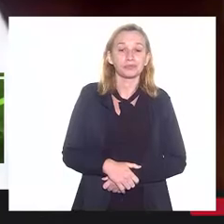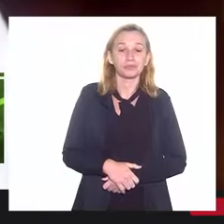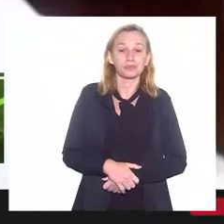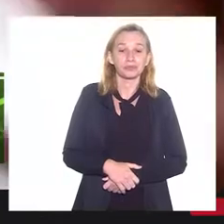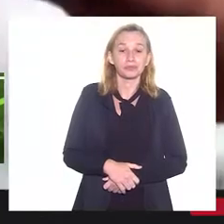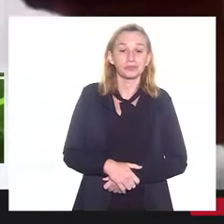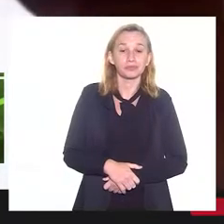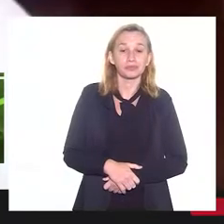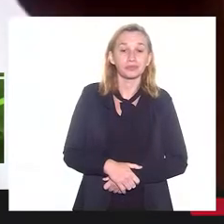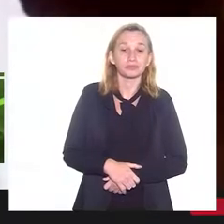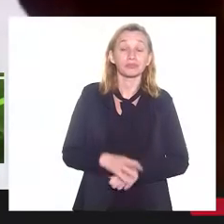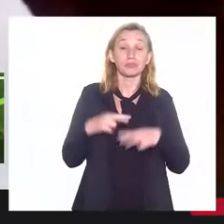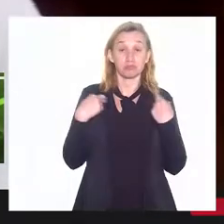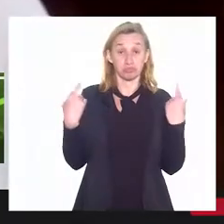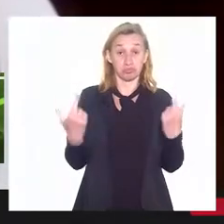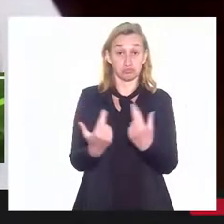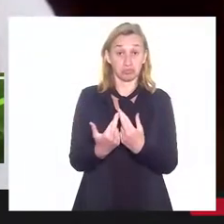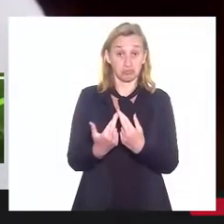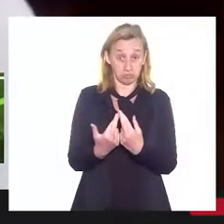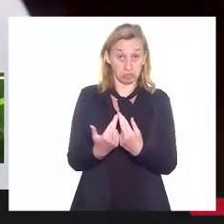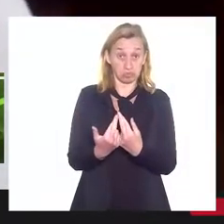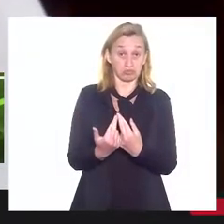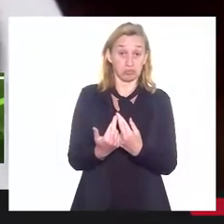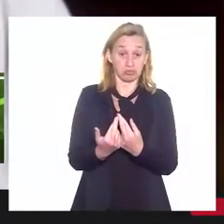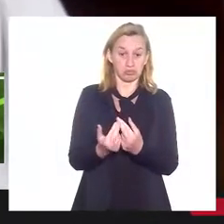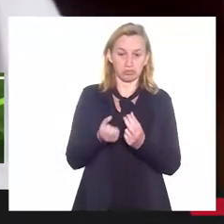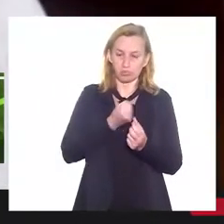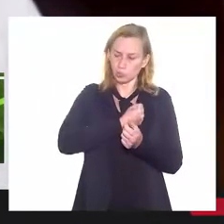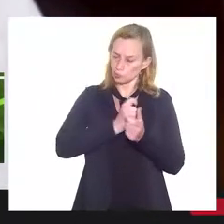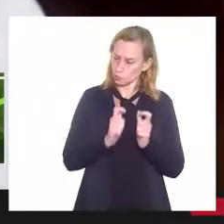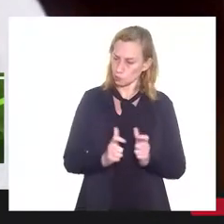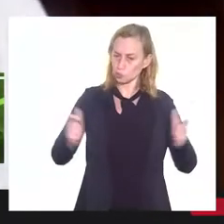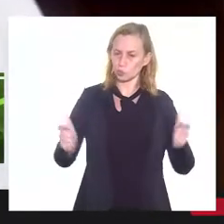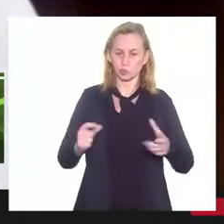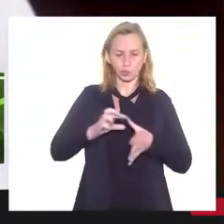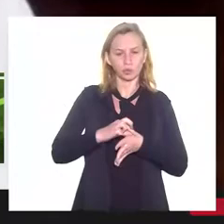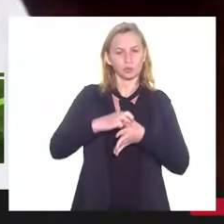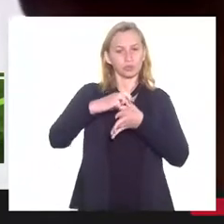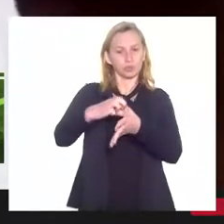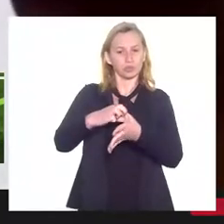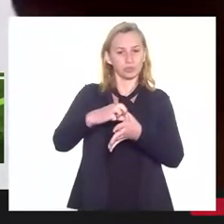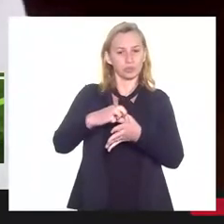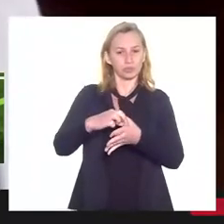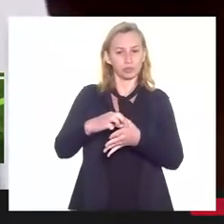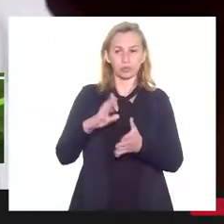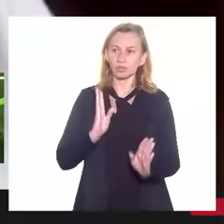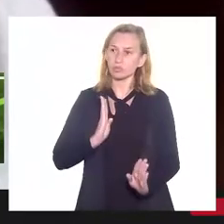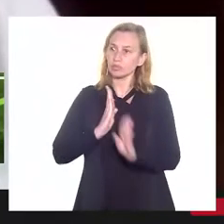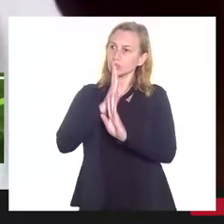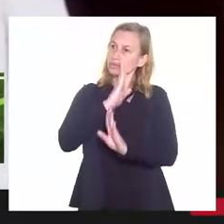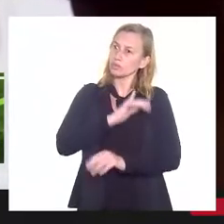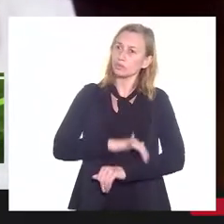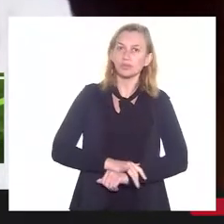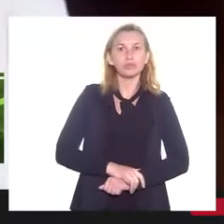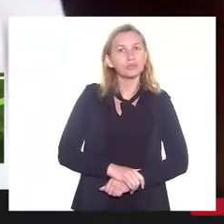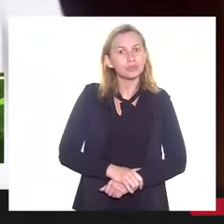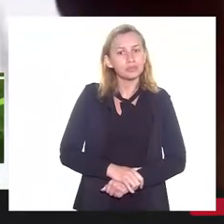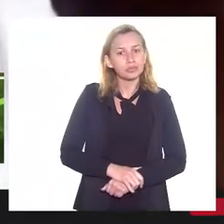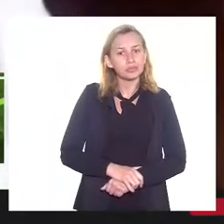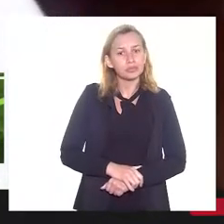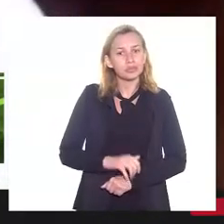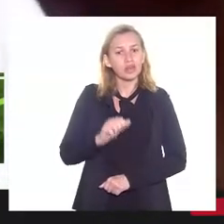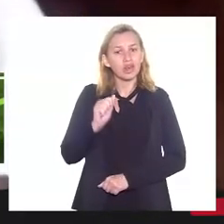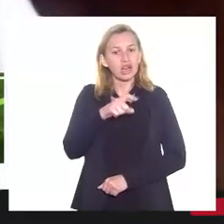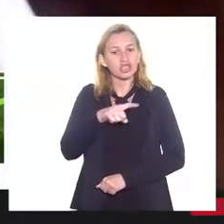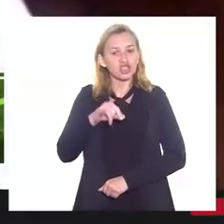em Cosmos estávamos numa reunião com grande número de lideranças e de repente passamos por isso que o